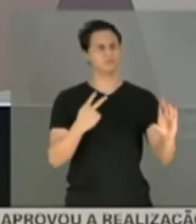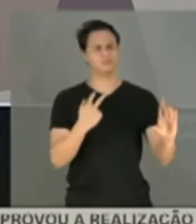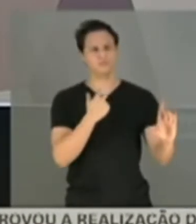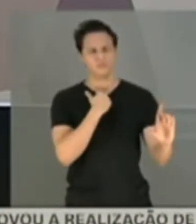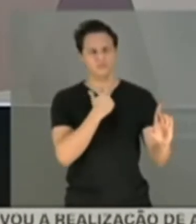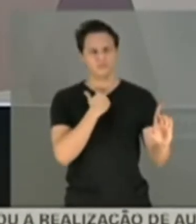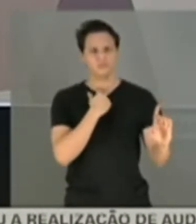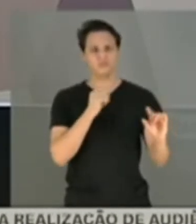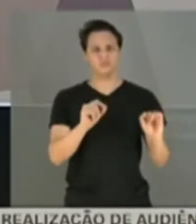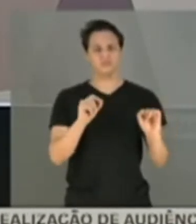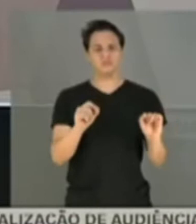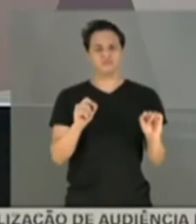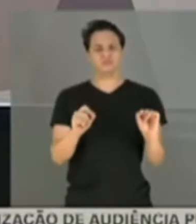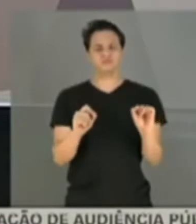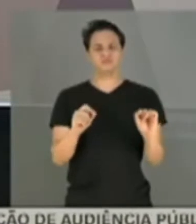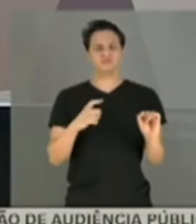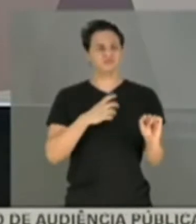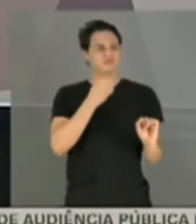passar impune.